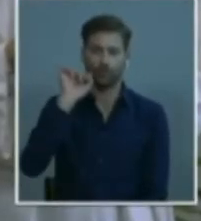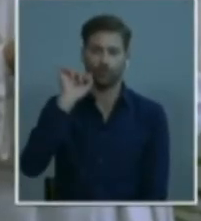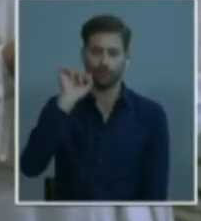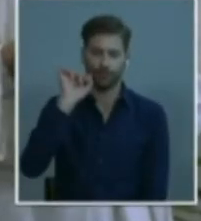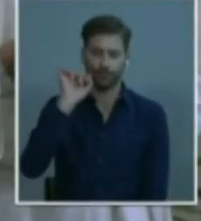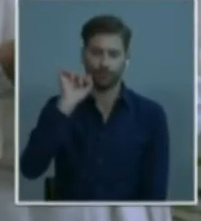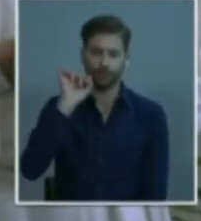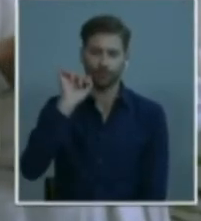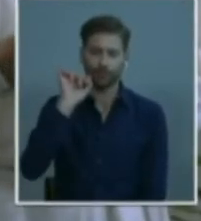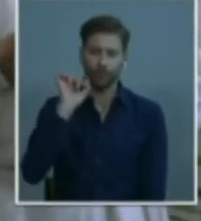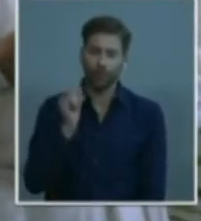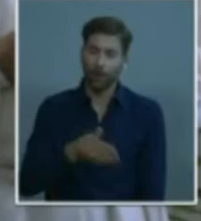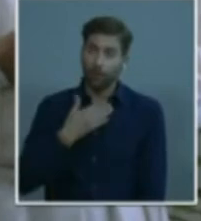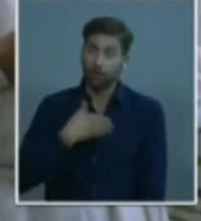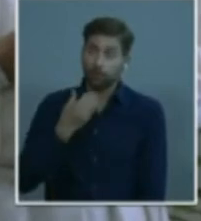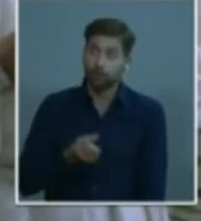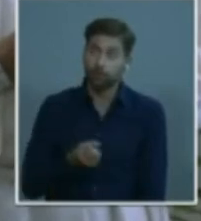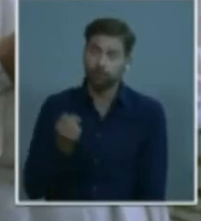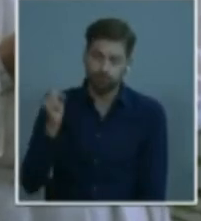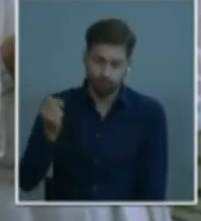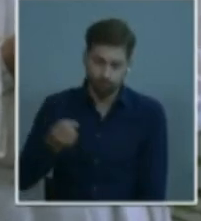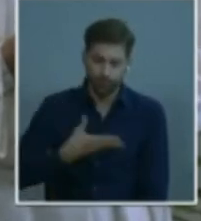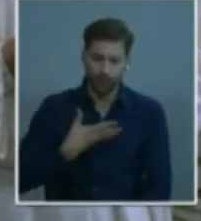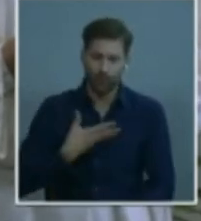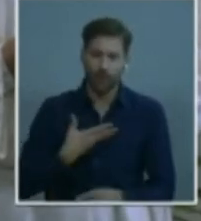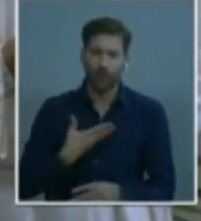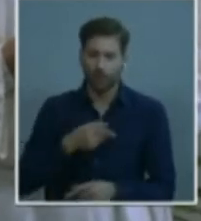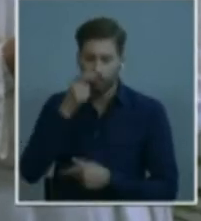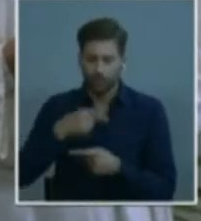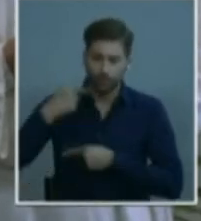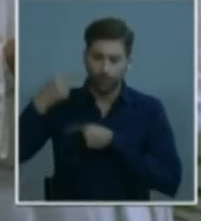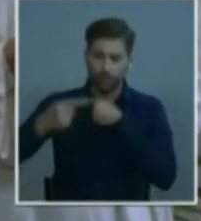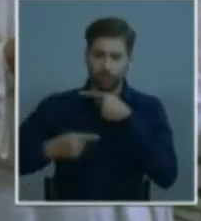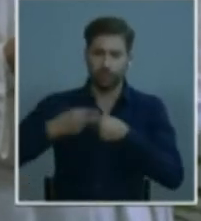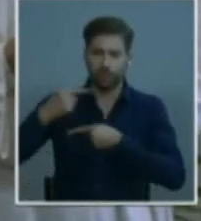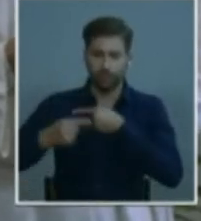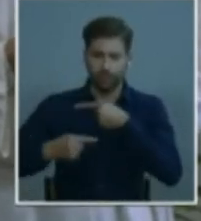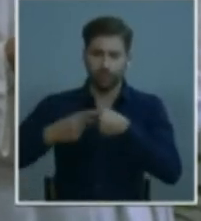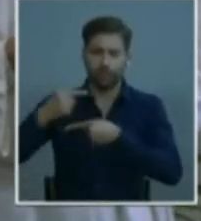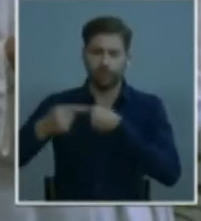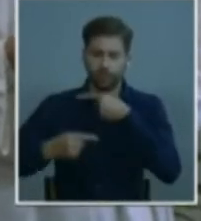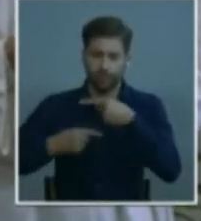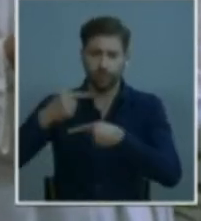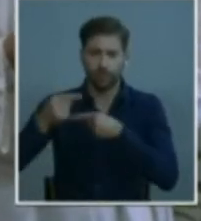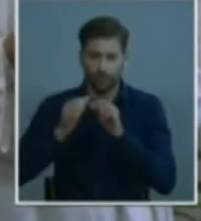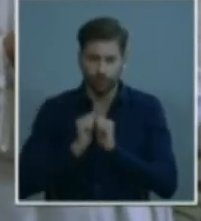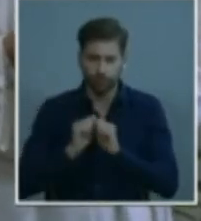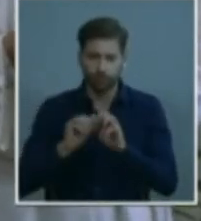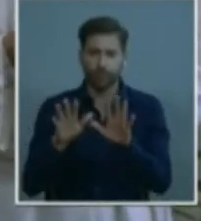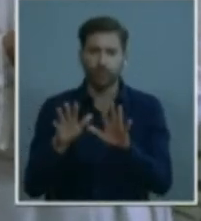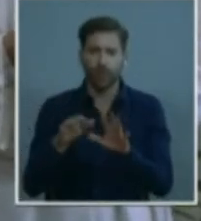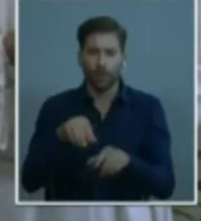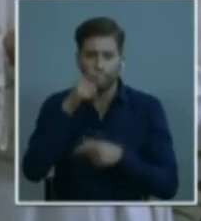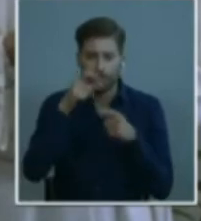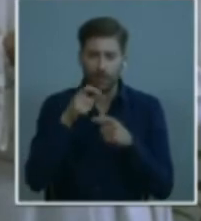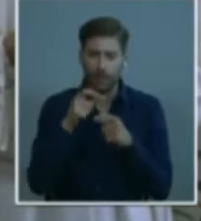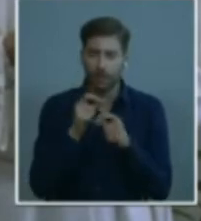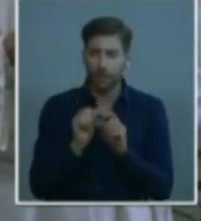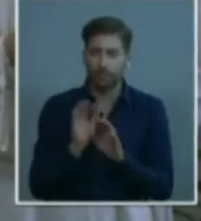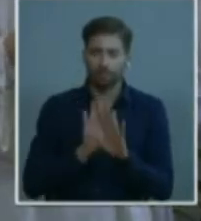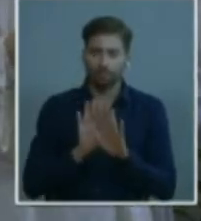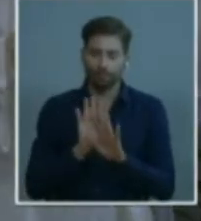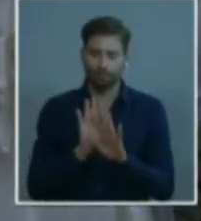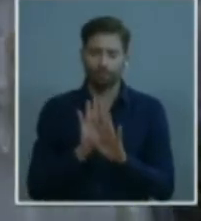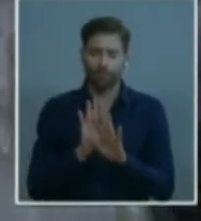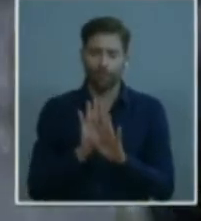sua misericórdia se estende de geração em geração sobre aqueles que o temem. Manifestou o